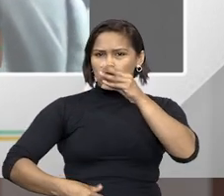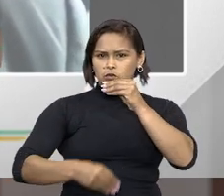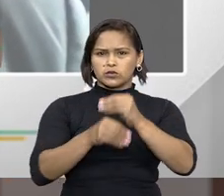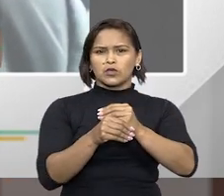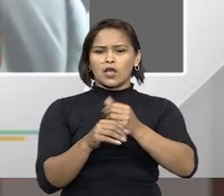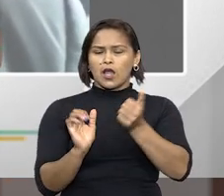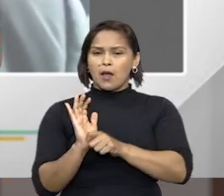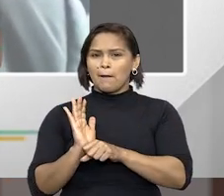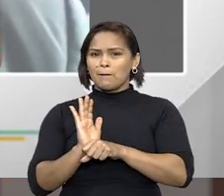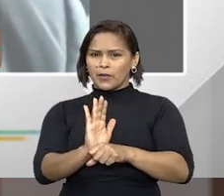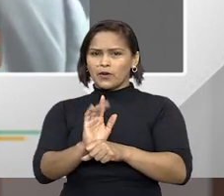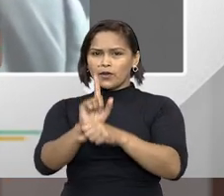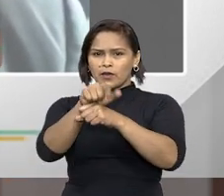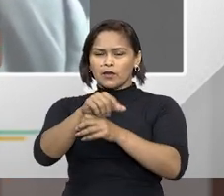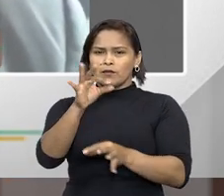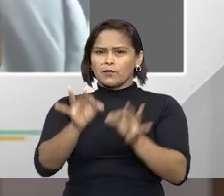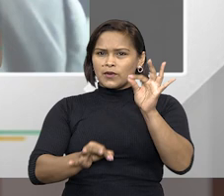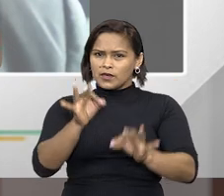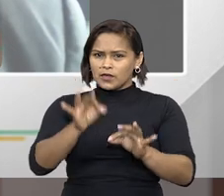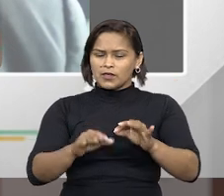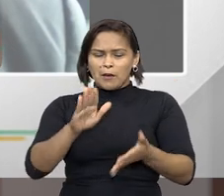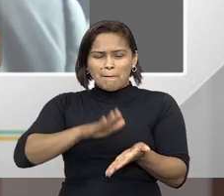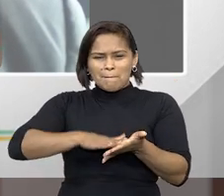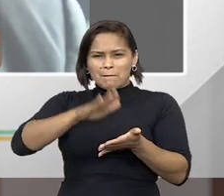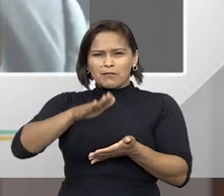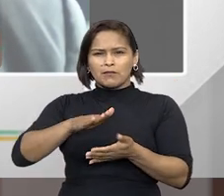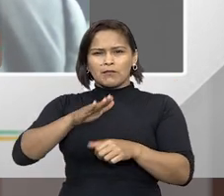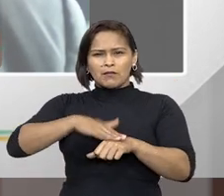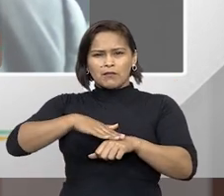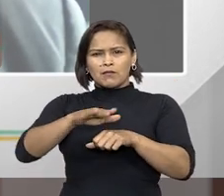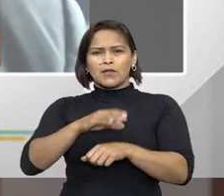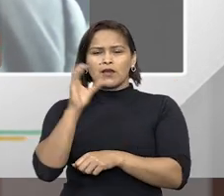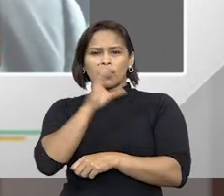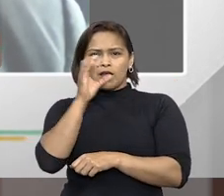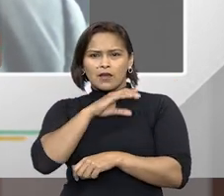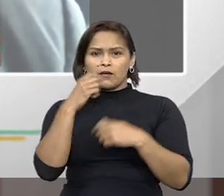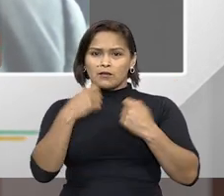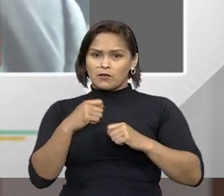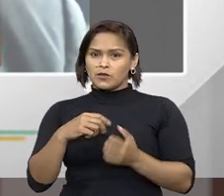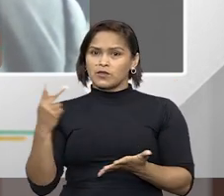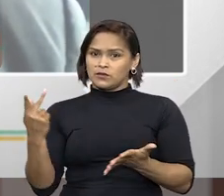justiça seja mais ágil, como é necessário.